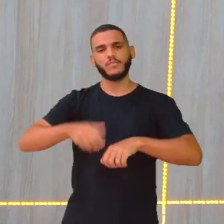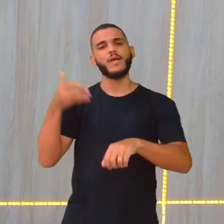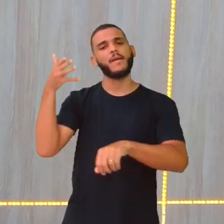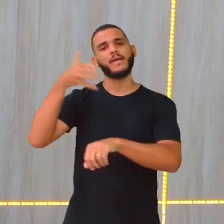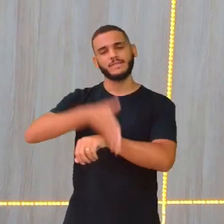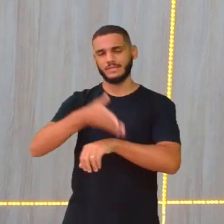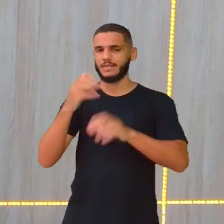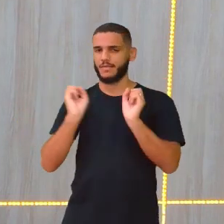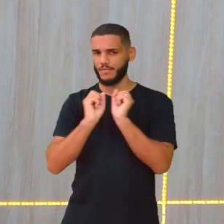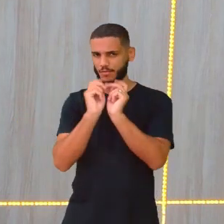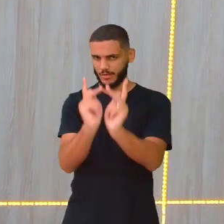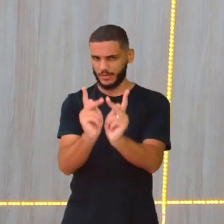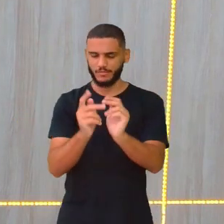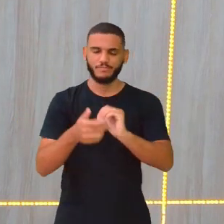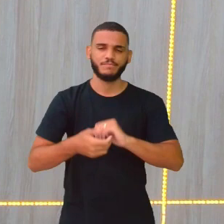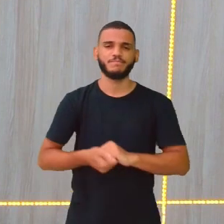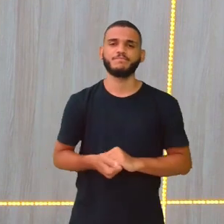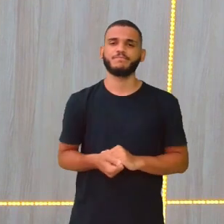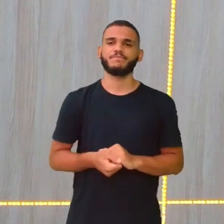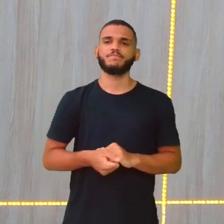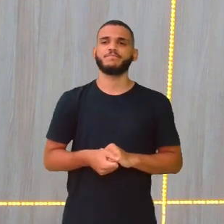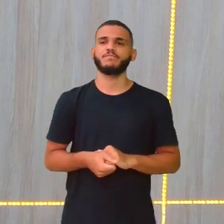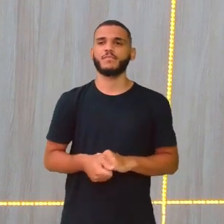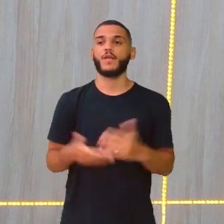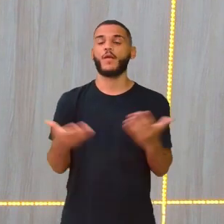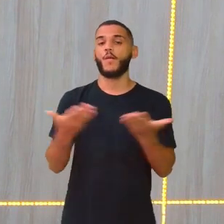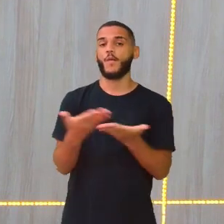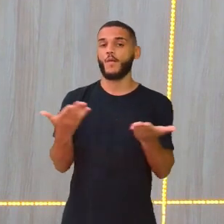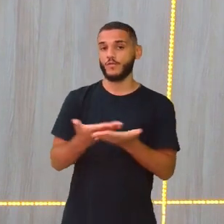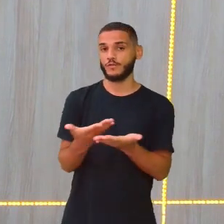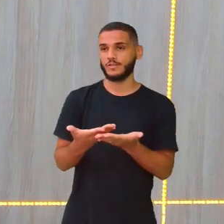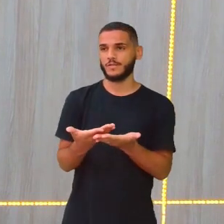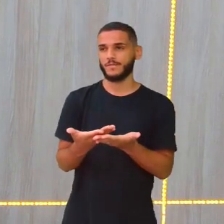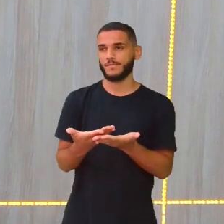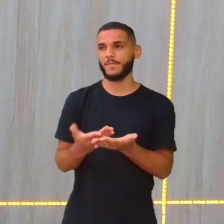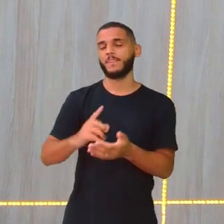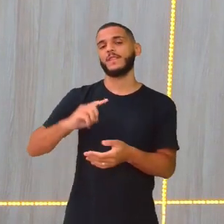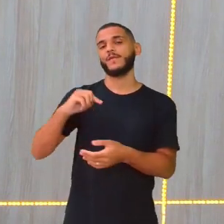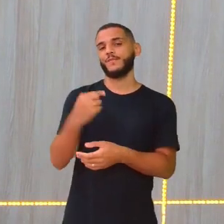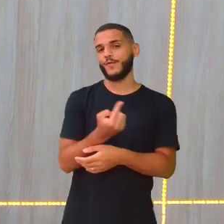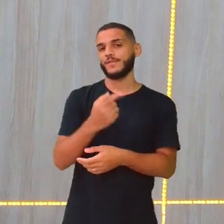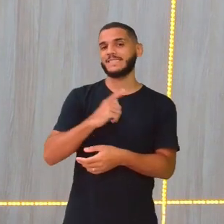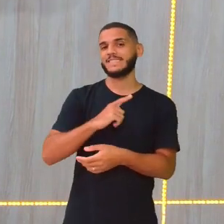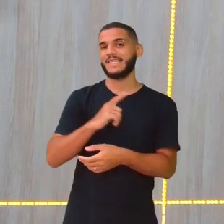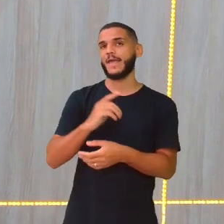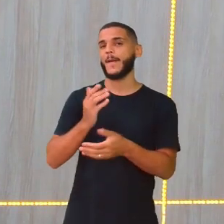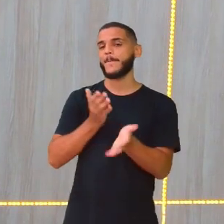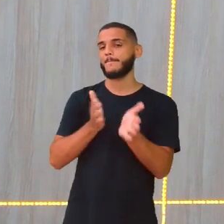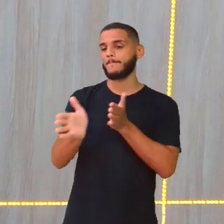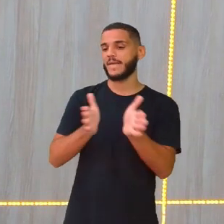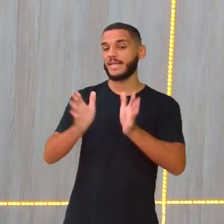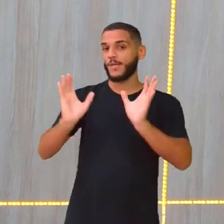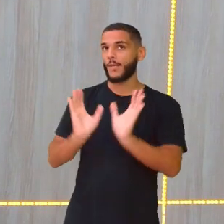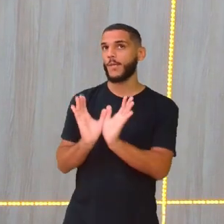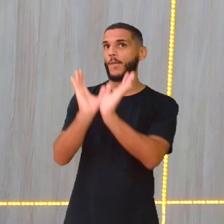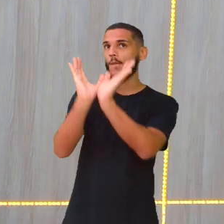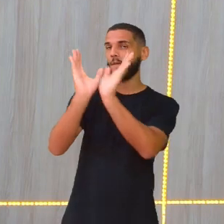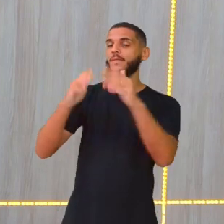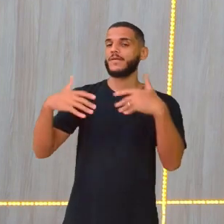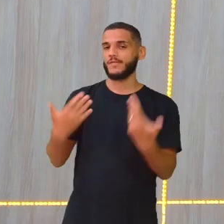lá no YouTube, tá? E hoje, mesmo estando em clima de Copa, né, estamos em clima de